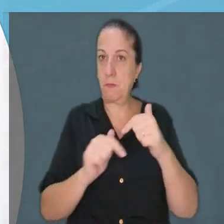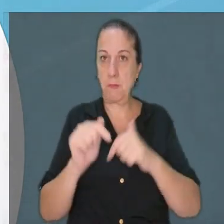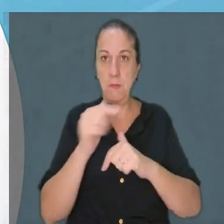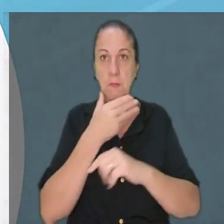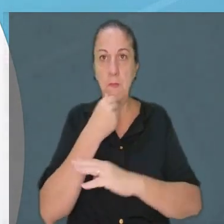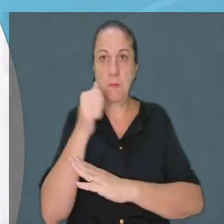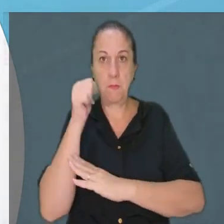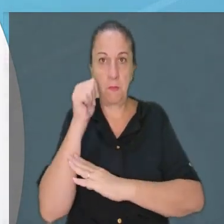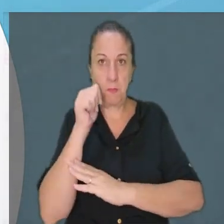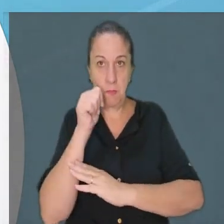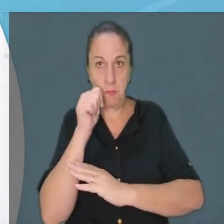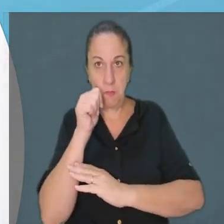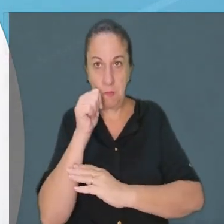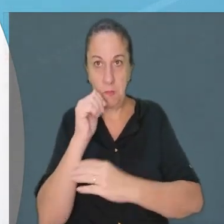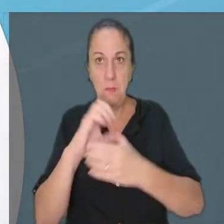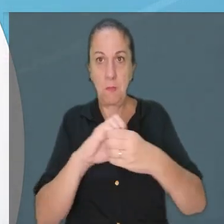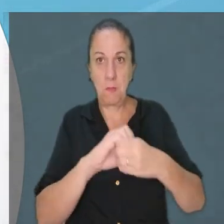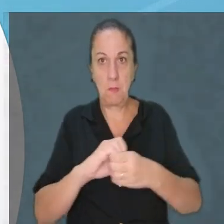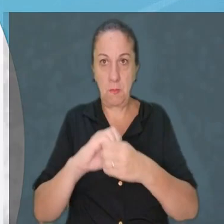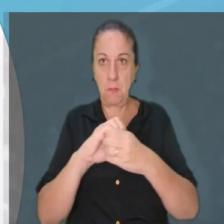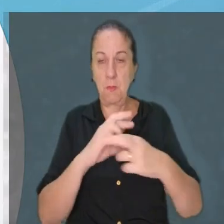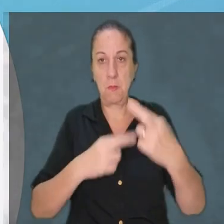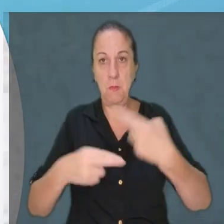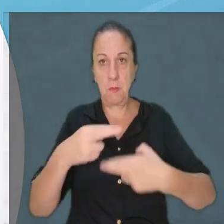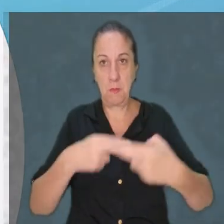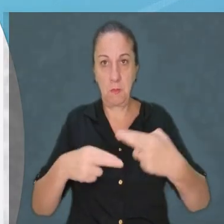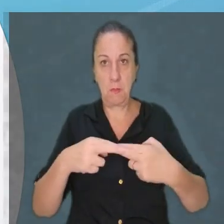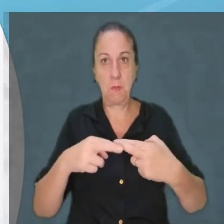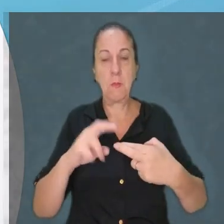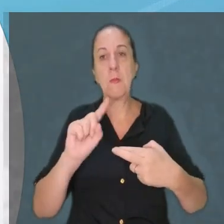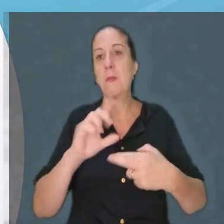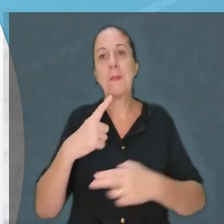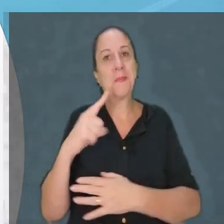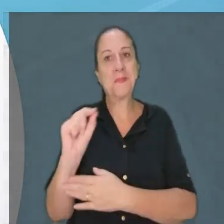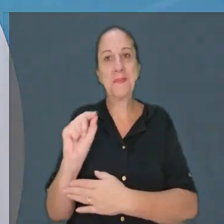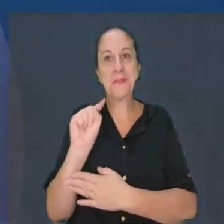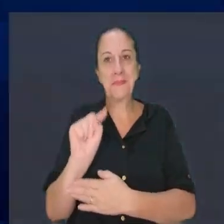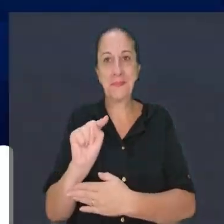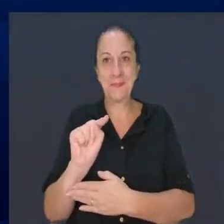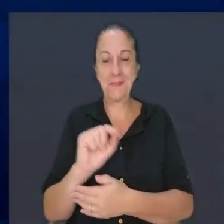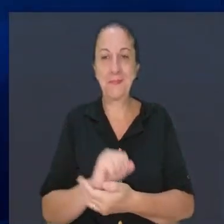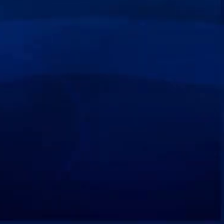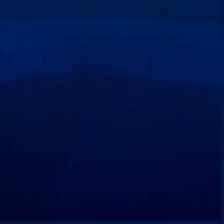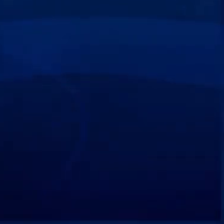e trabalhadores de cooperativas de reciclagem. É daqui a pouco, não saia daí.